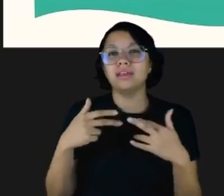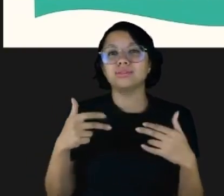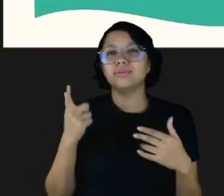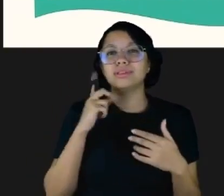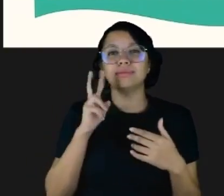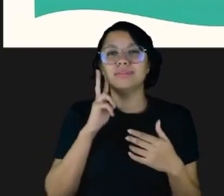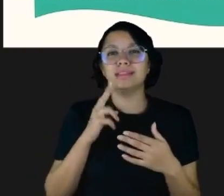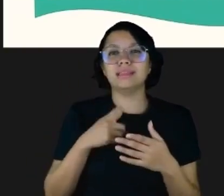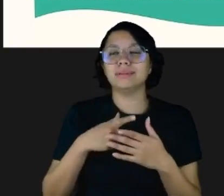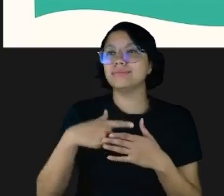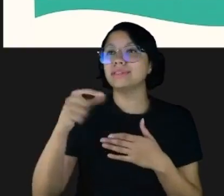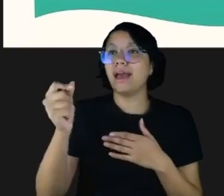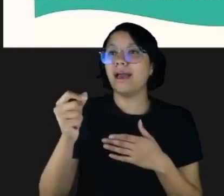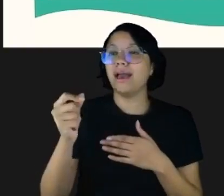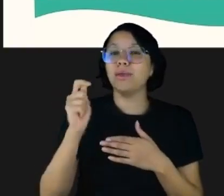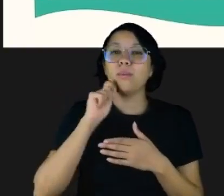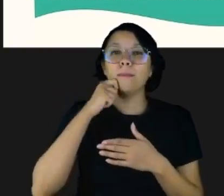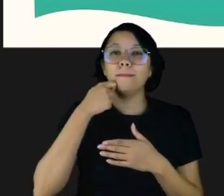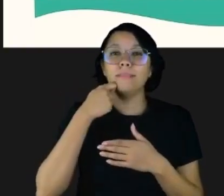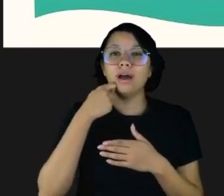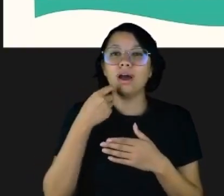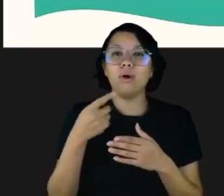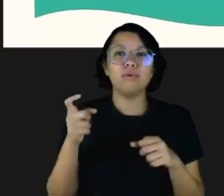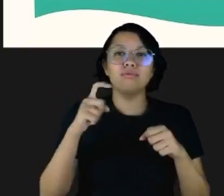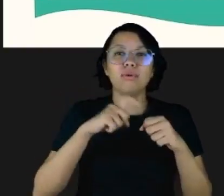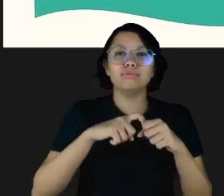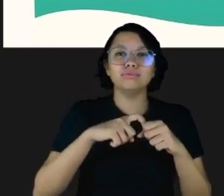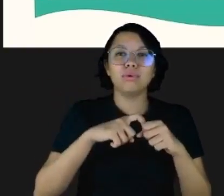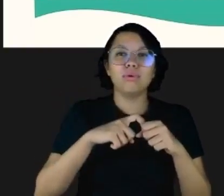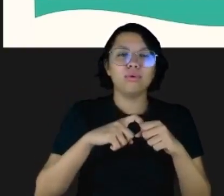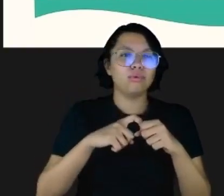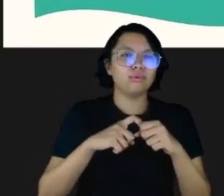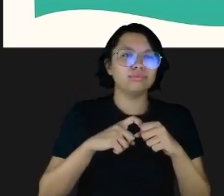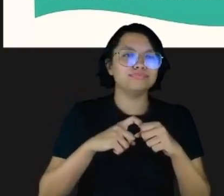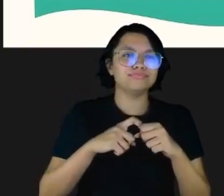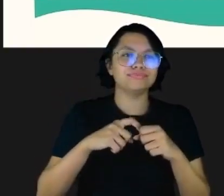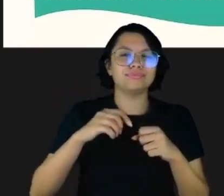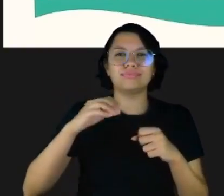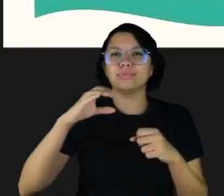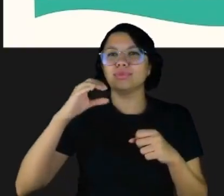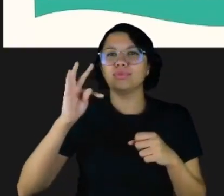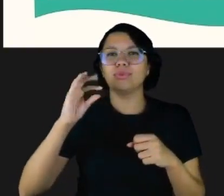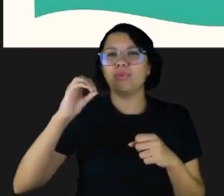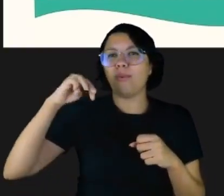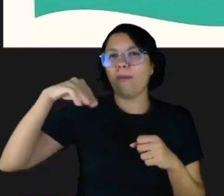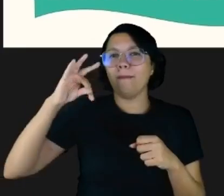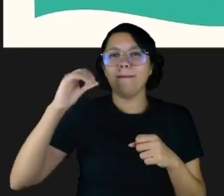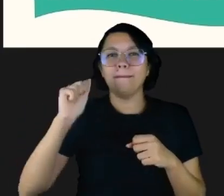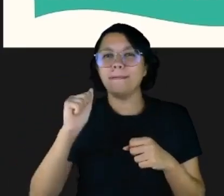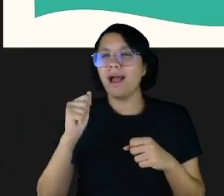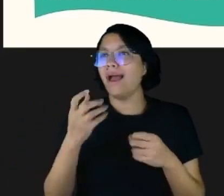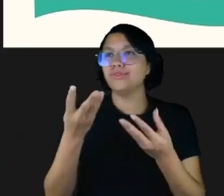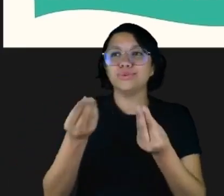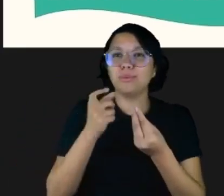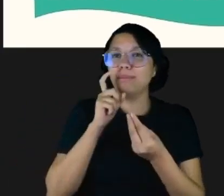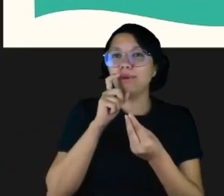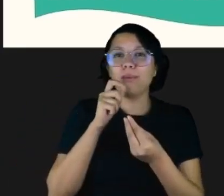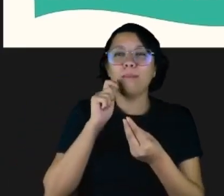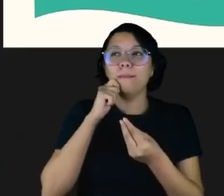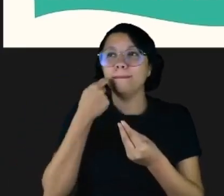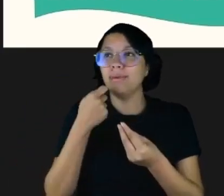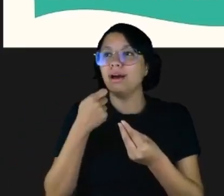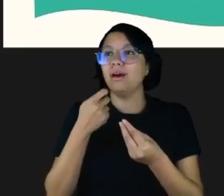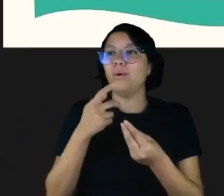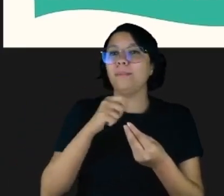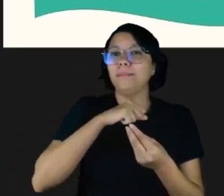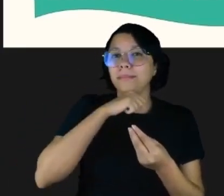saiu para comprar pão, voltou com uma massa de tomate e não buscou o pão. A minha mãe repete 1000 vezes a mesma história.